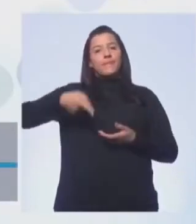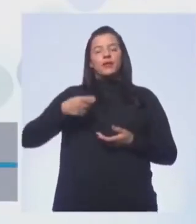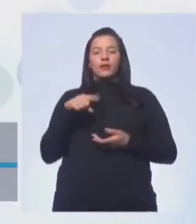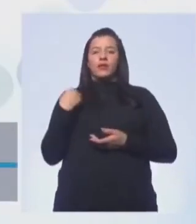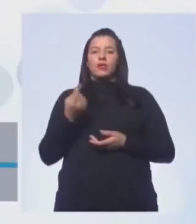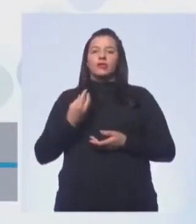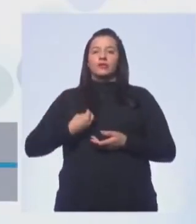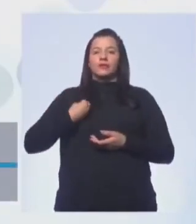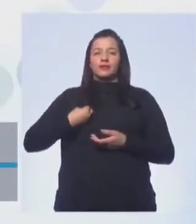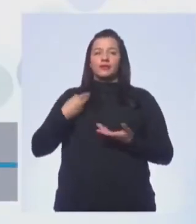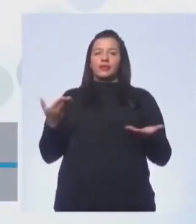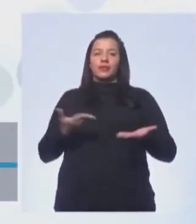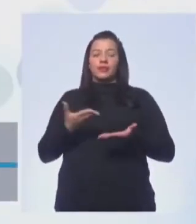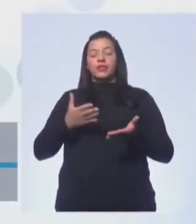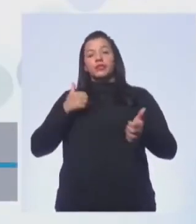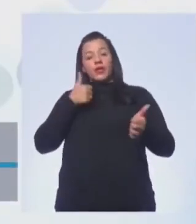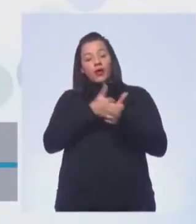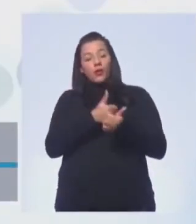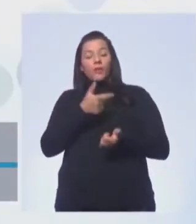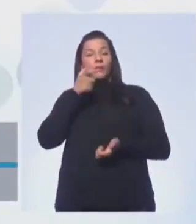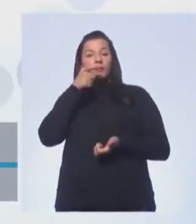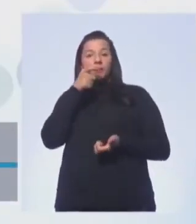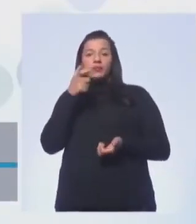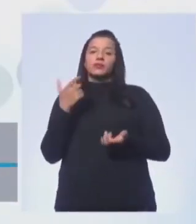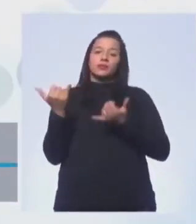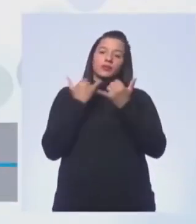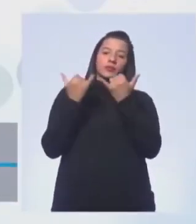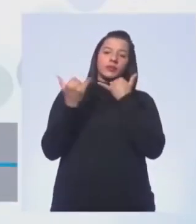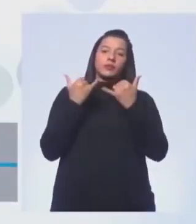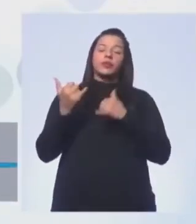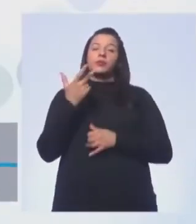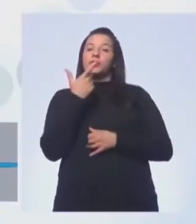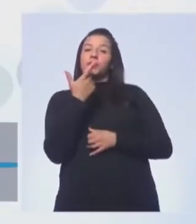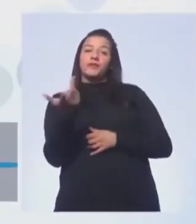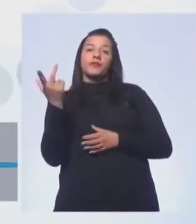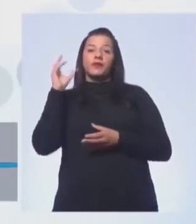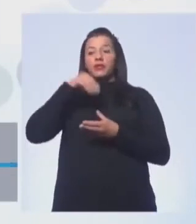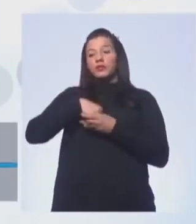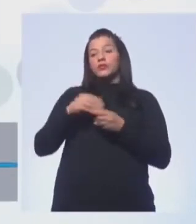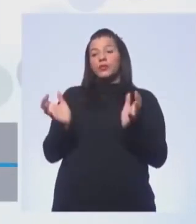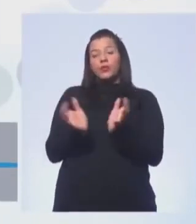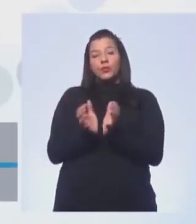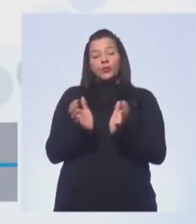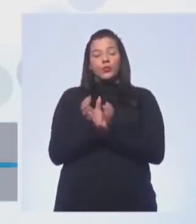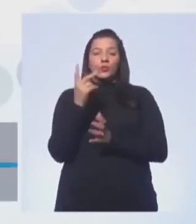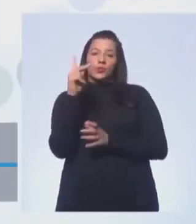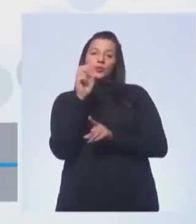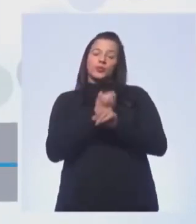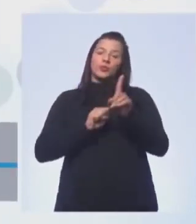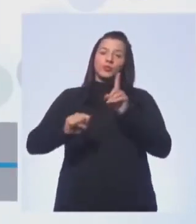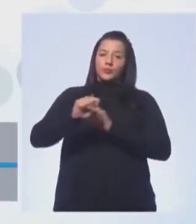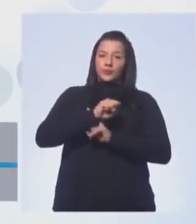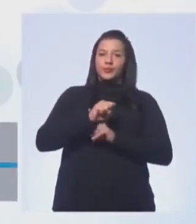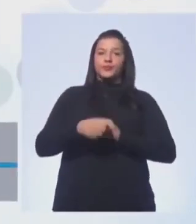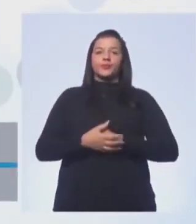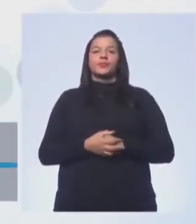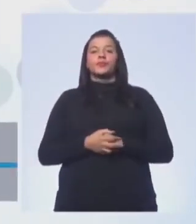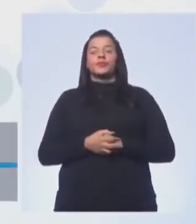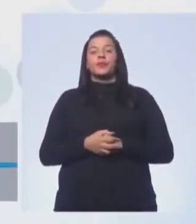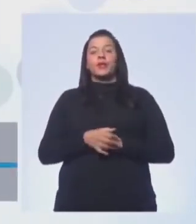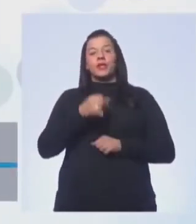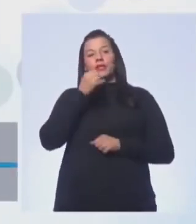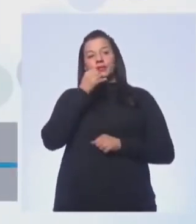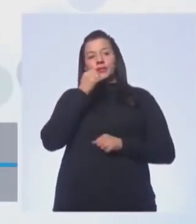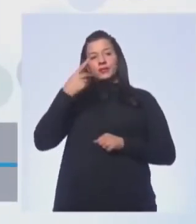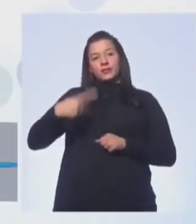Então você está lá acompanhando as notícias, você está acompanhando o que estão falando dentro do seu grupo social, né? Por exemplo, a gente